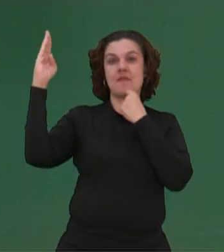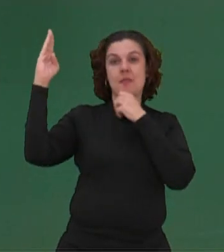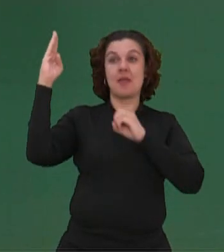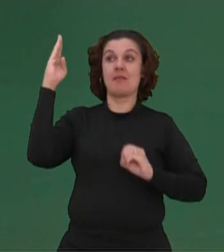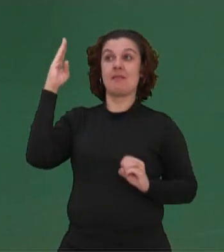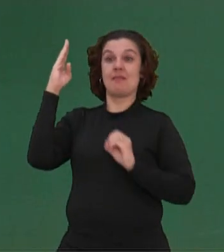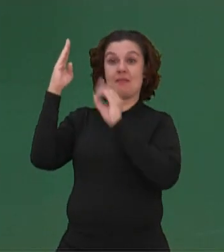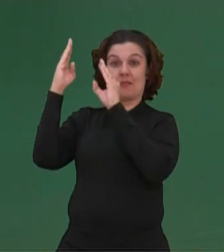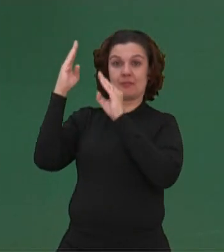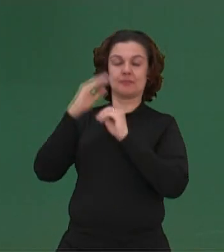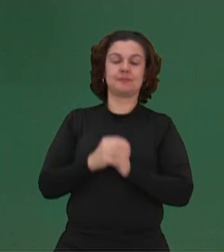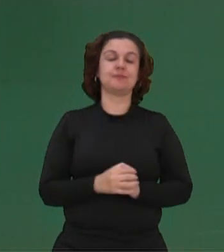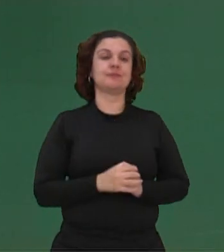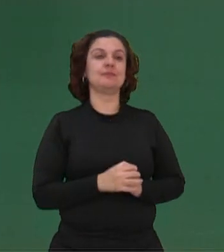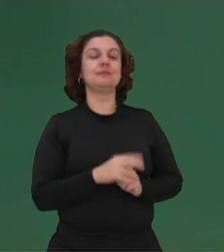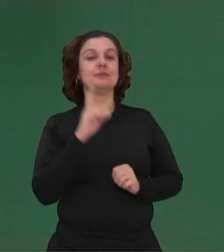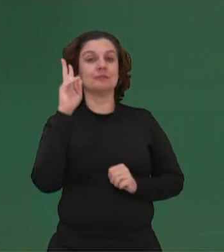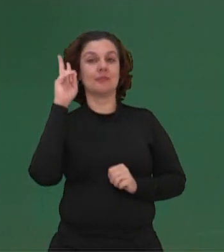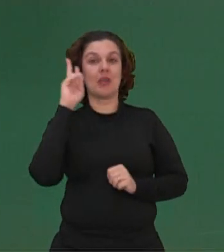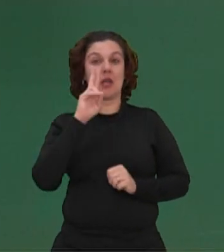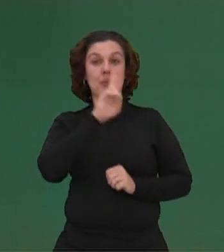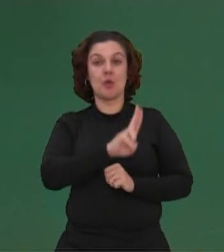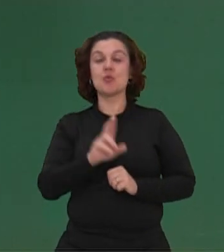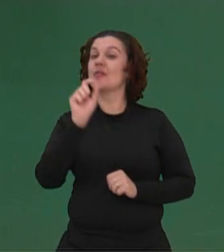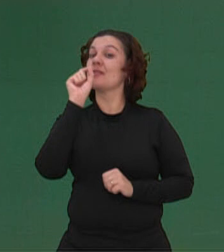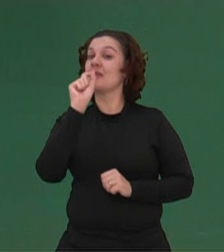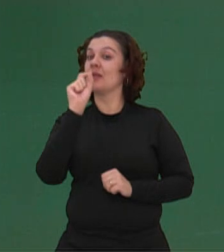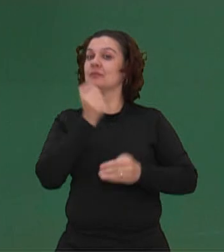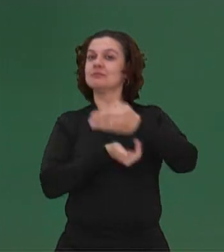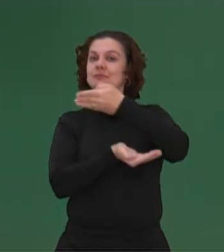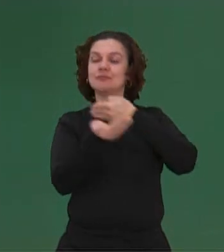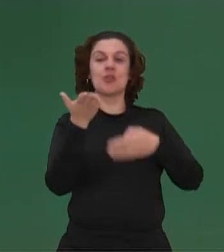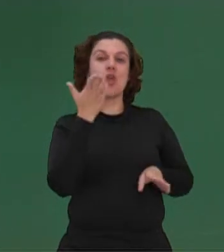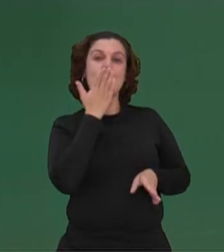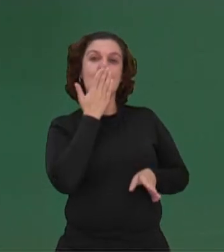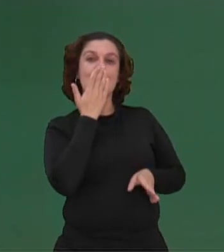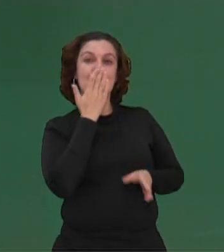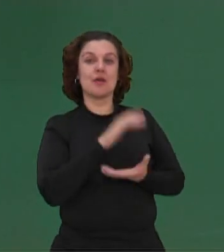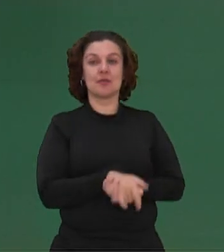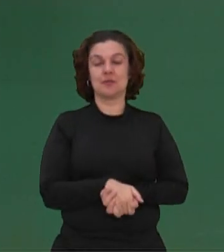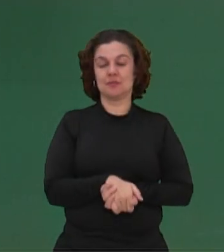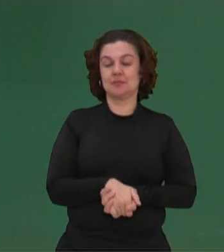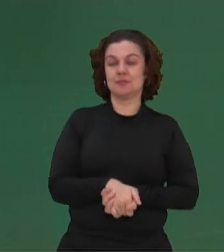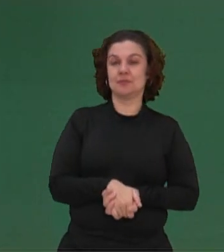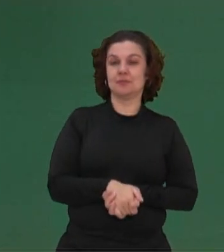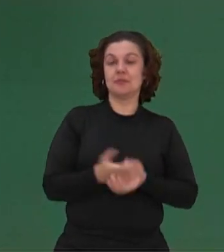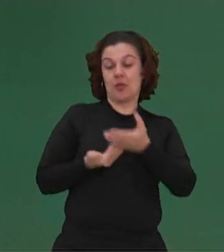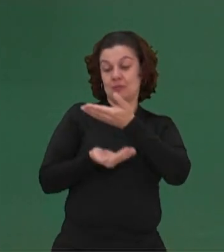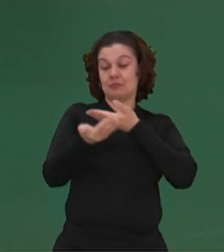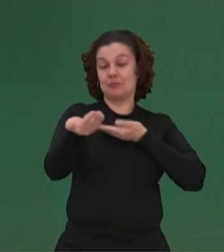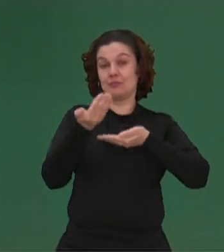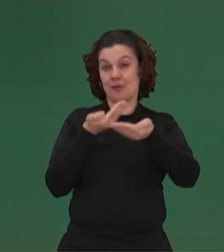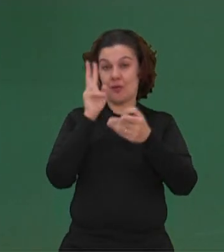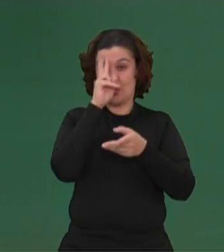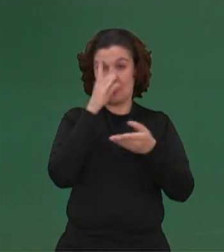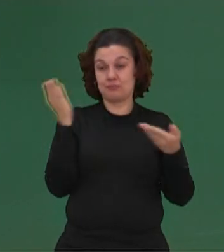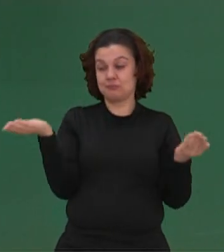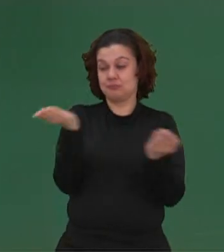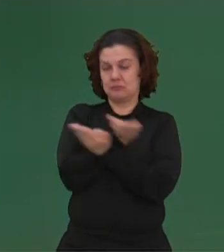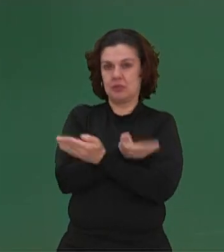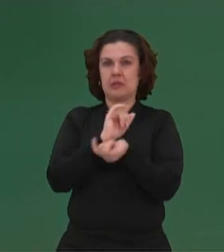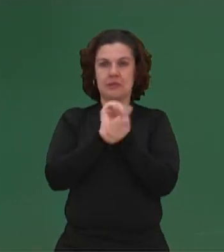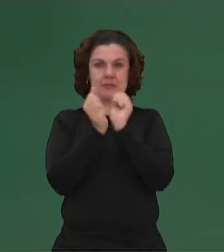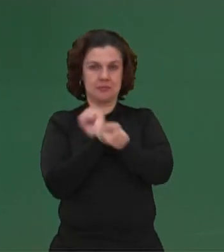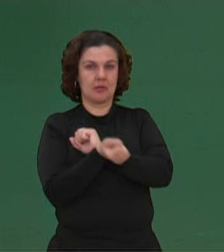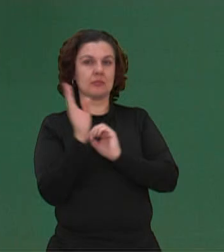essa extração, lembra, usando mão de obra indígena, principalmente através do escambo, uma forma de